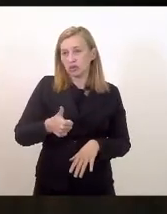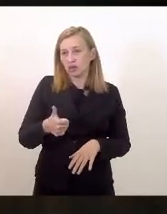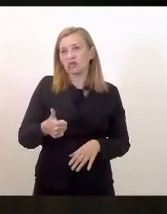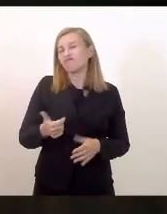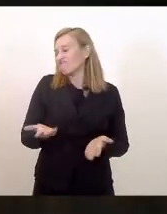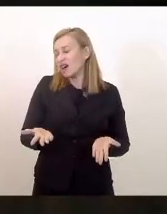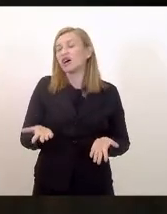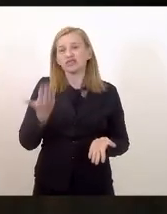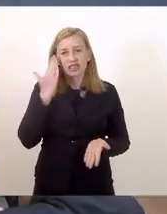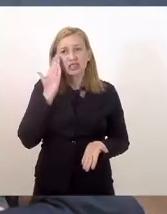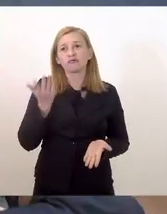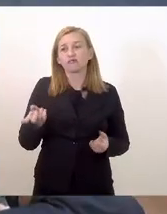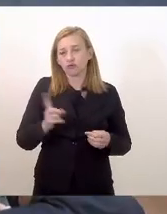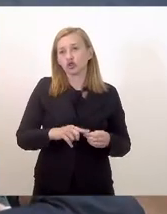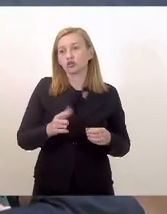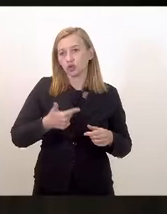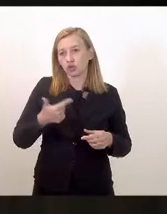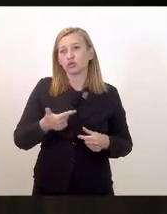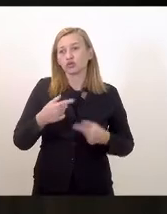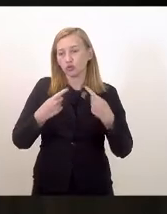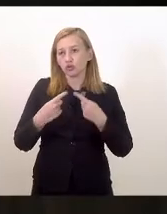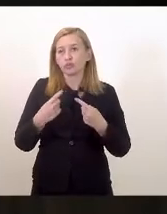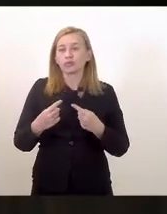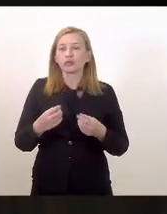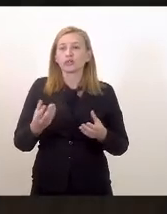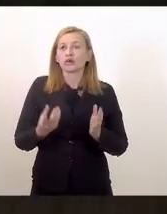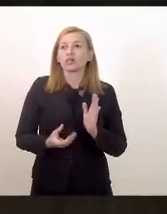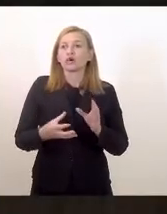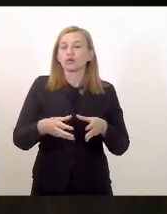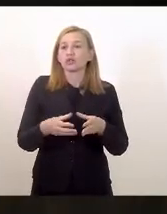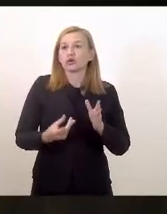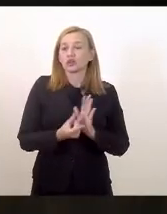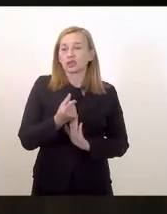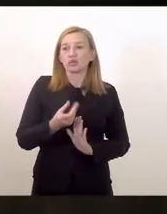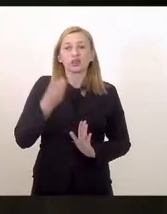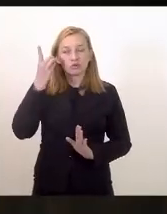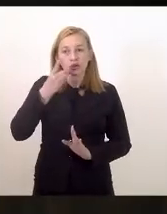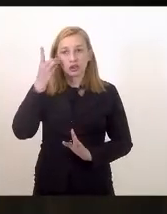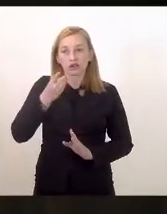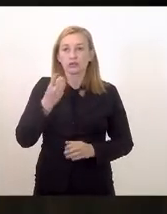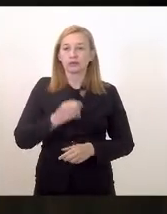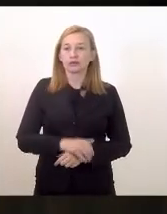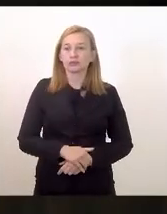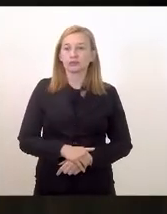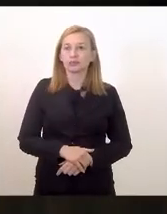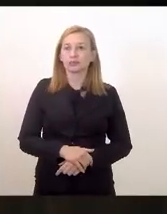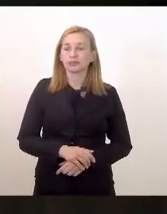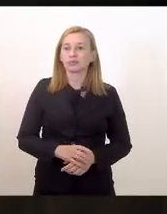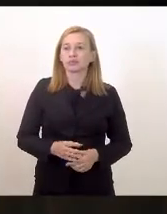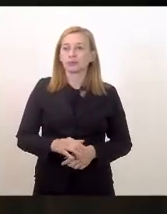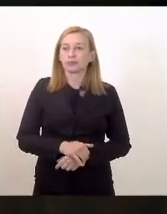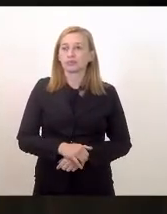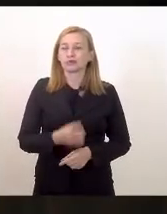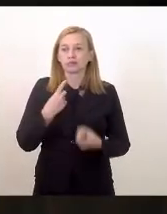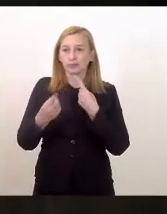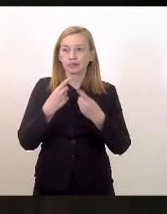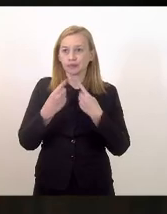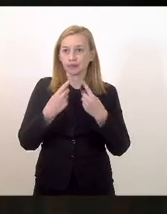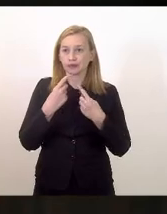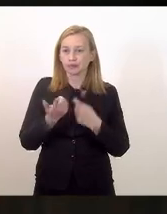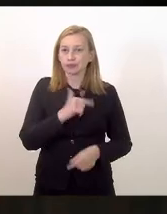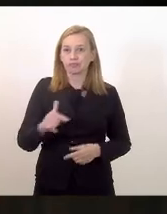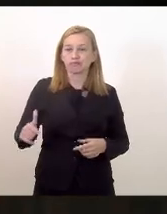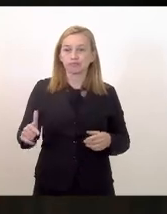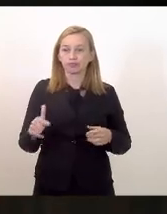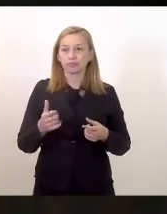então, pela comissão de orçamento, deputado Márcio. Favorável, presidente. Com os pareceres emitidos em discussão. Não há ninguém